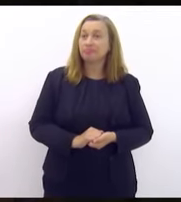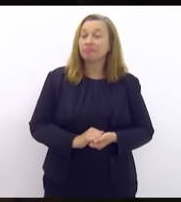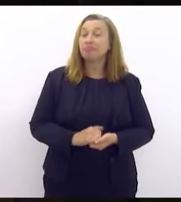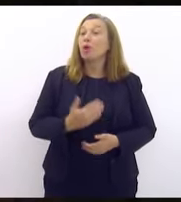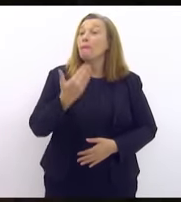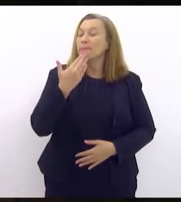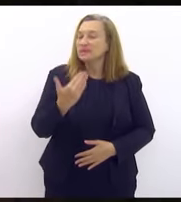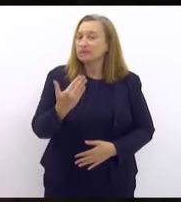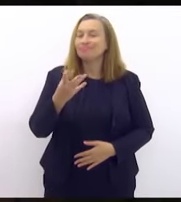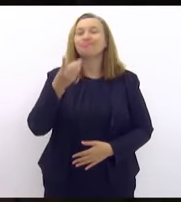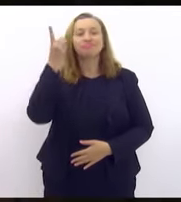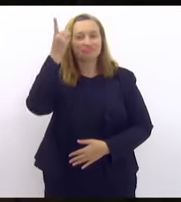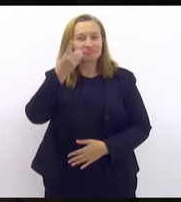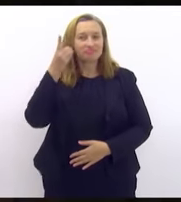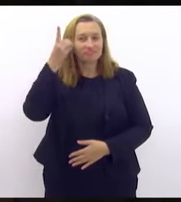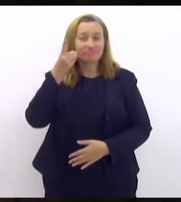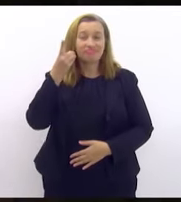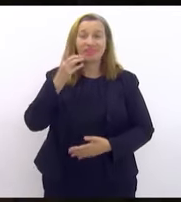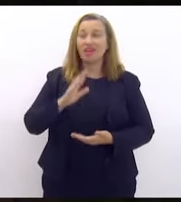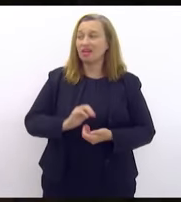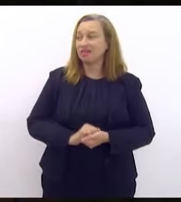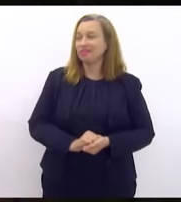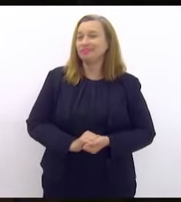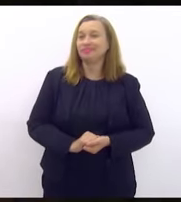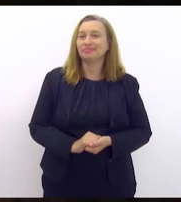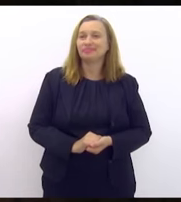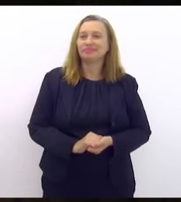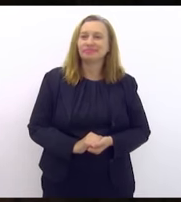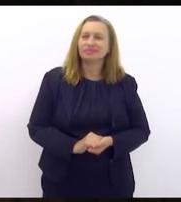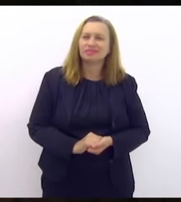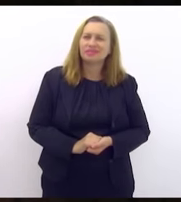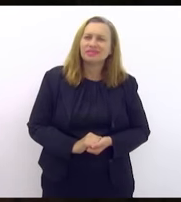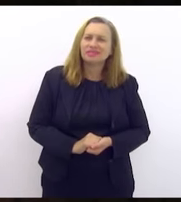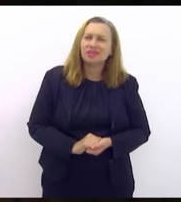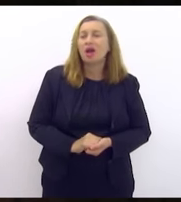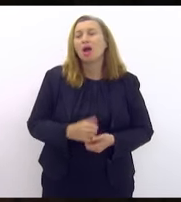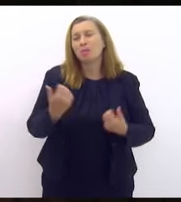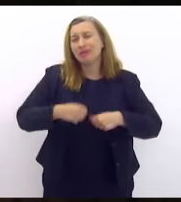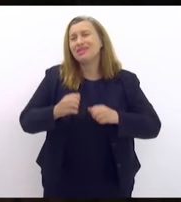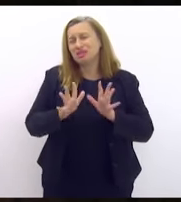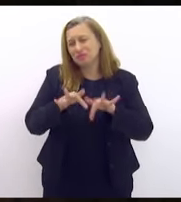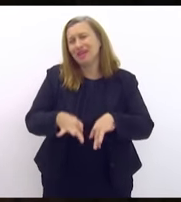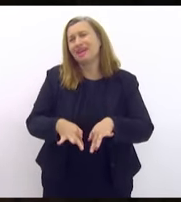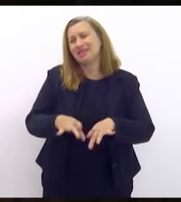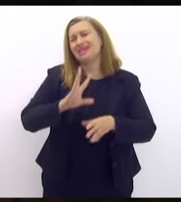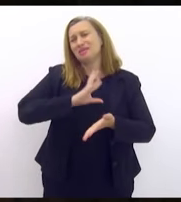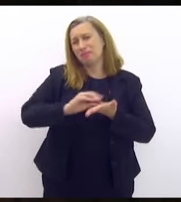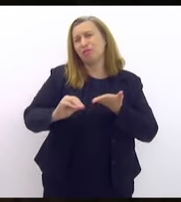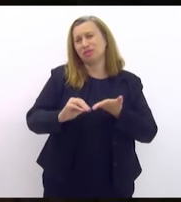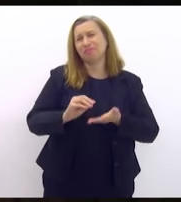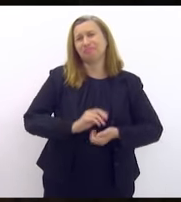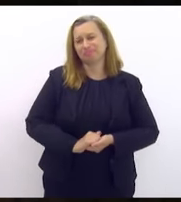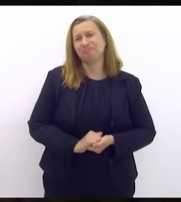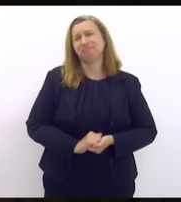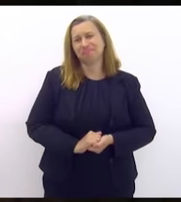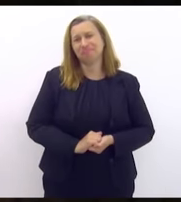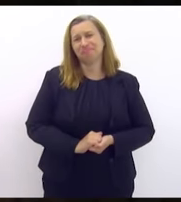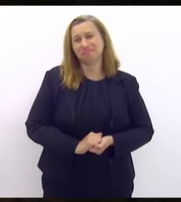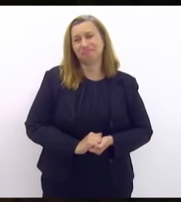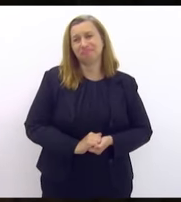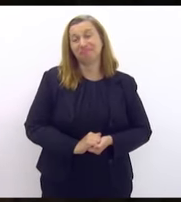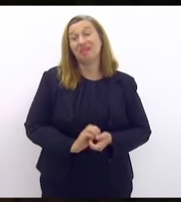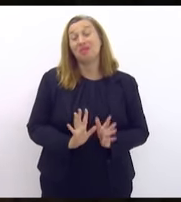Eu pediria aos deputados que a gente prorrogou só até as 5h30. Eu preciso concluir aqui. 30 segundos. Falta